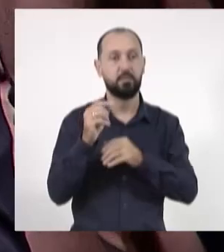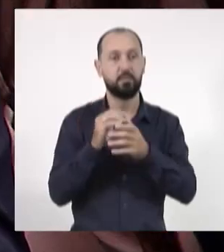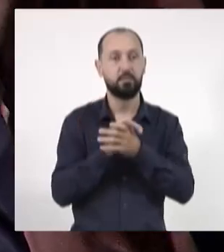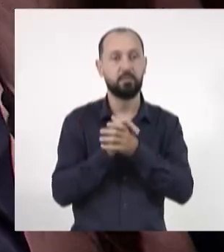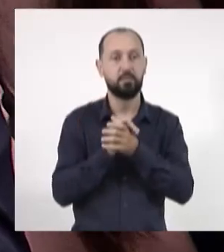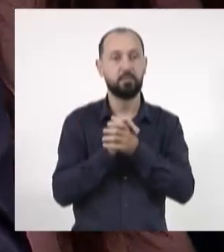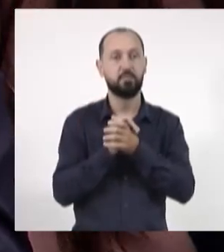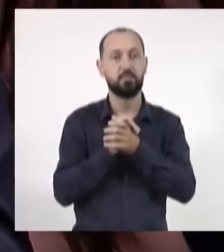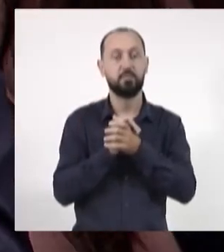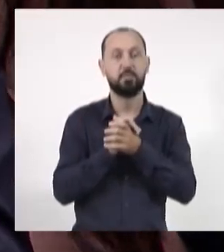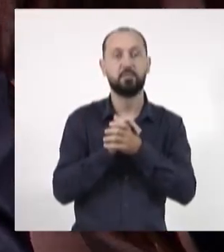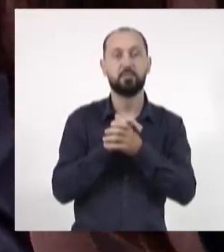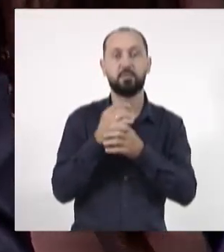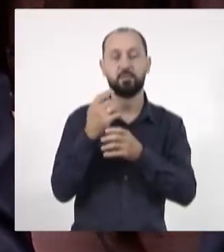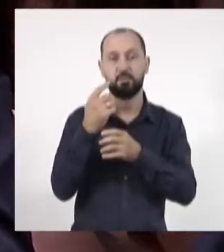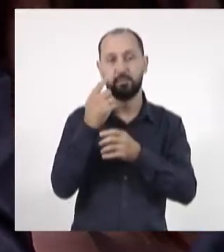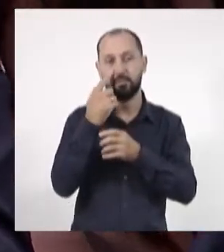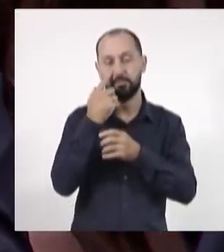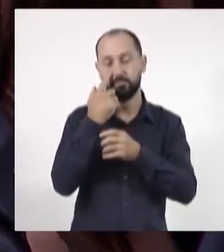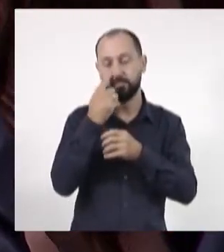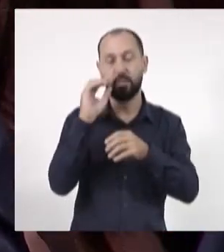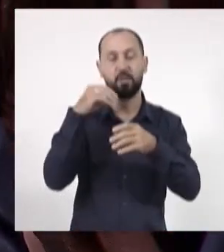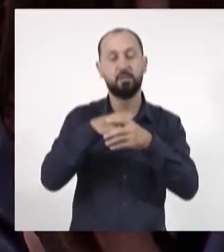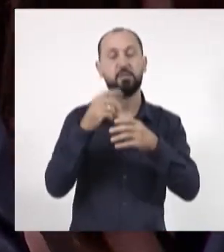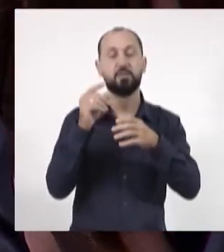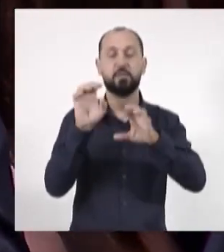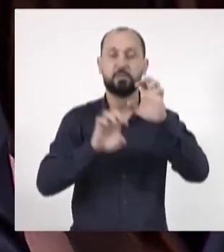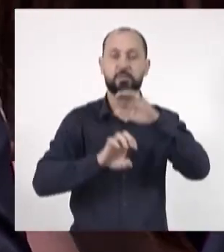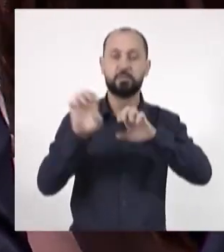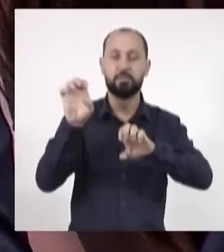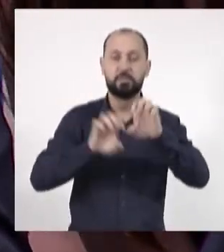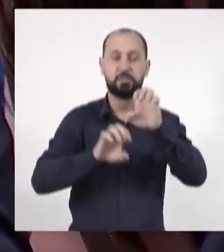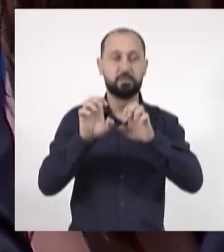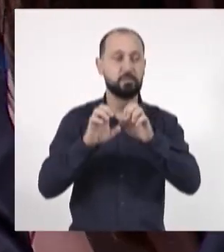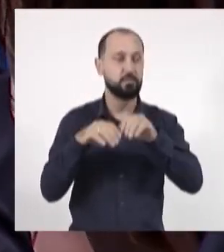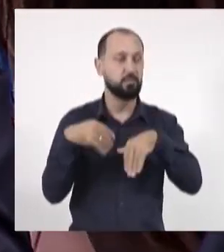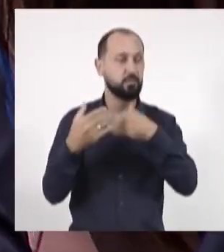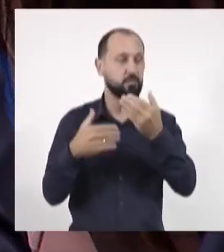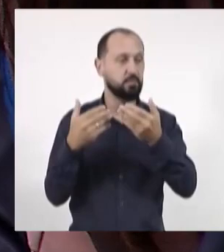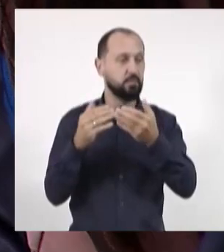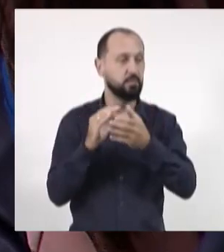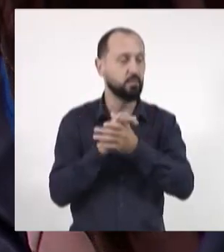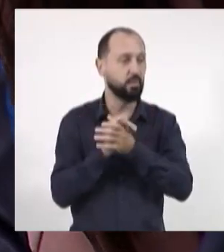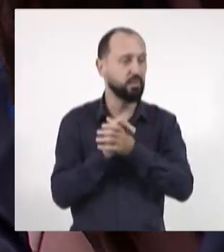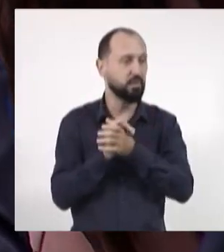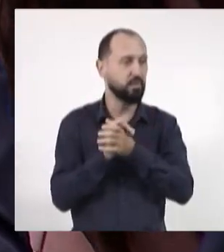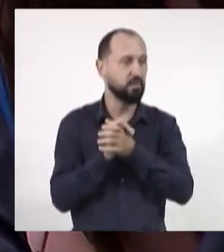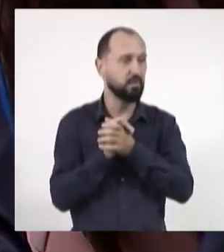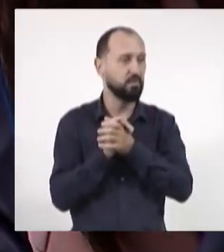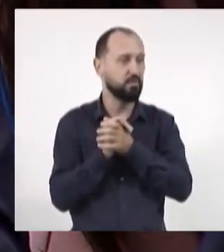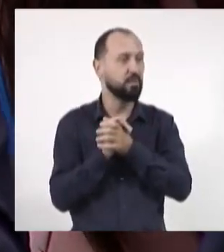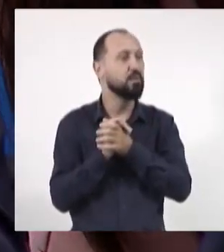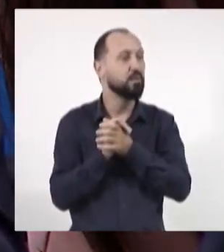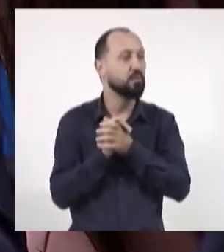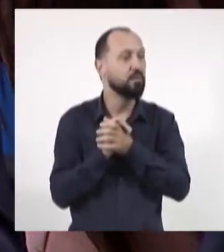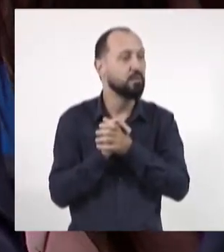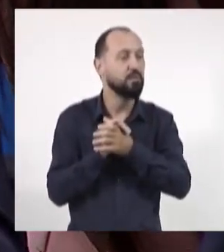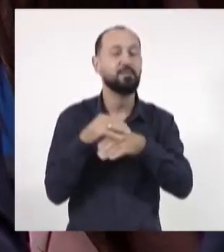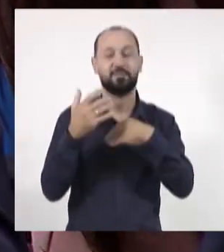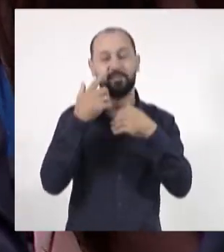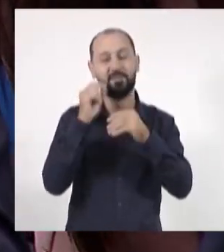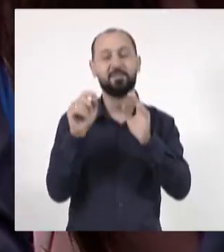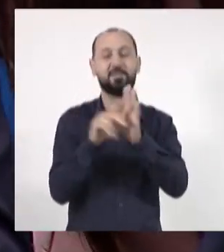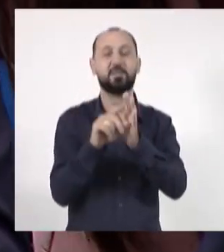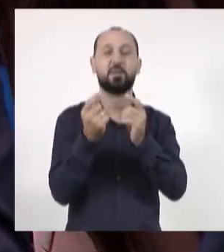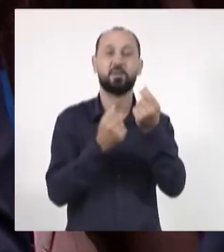empresas, hoje, enfim, incentivo fiscal está no fluxo de caixa das empresas, na competitividade, e passa para uma estrutura do Estado para fazer algum tipo de